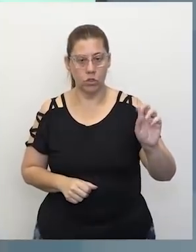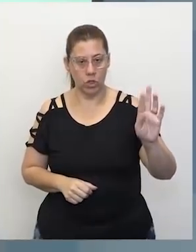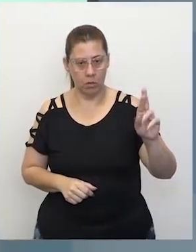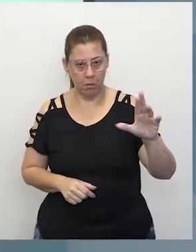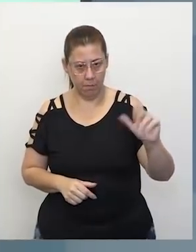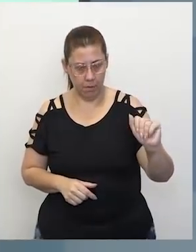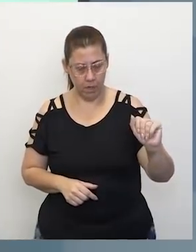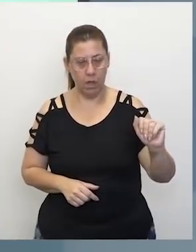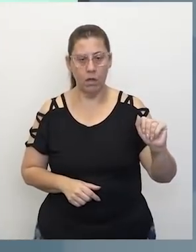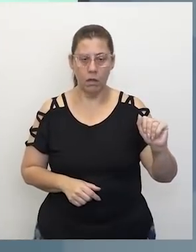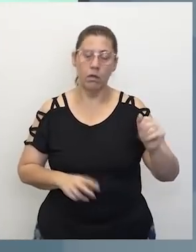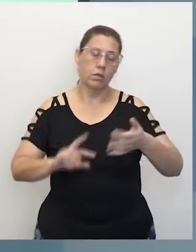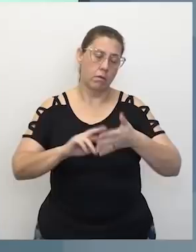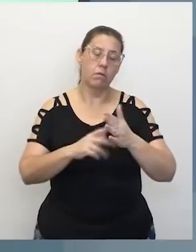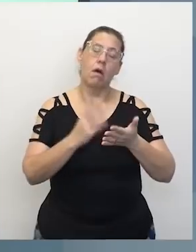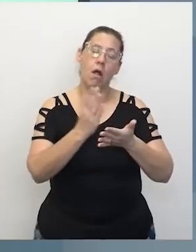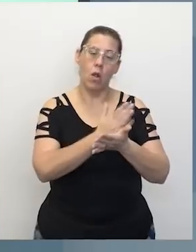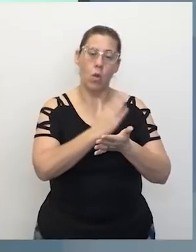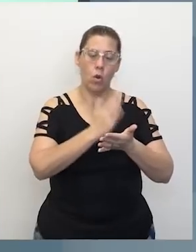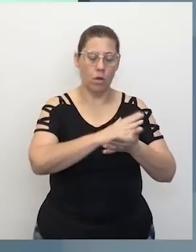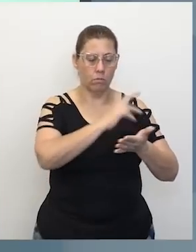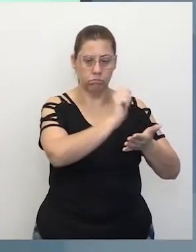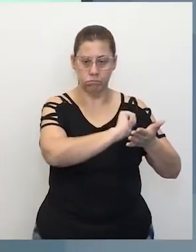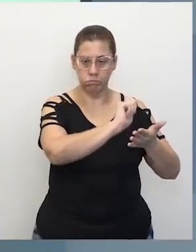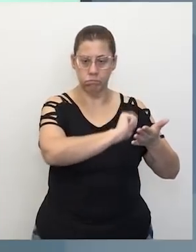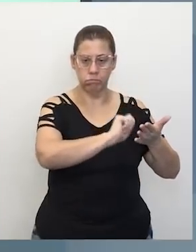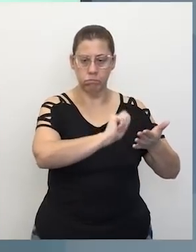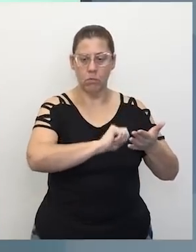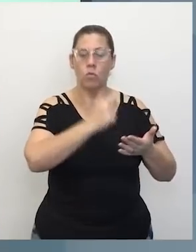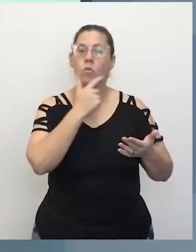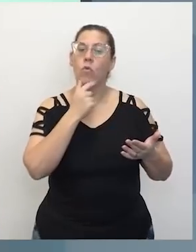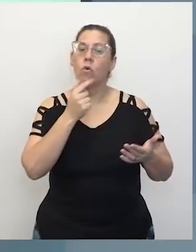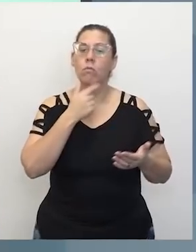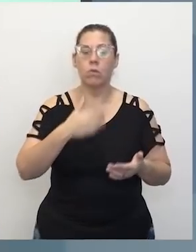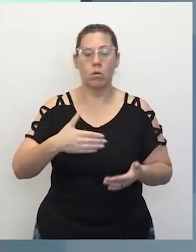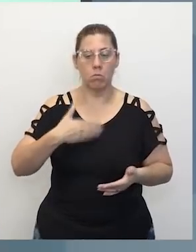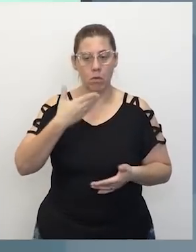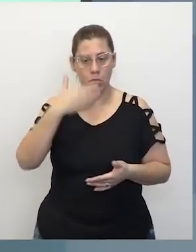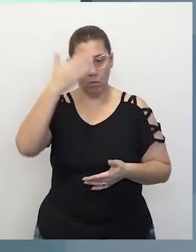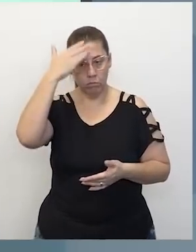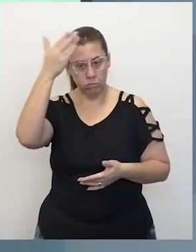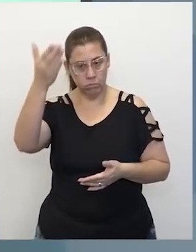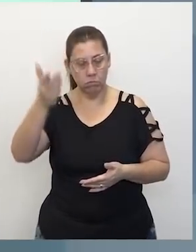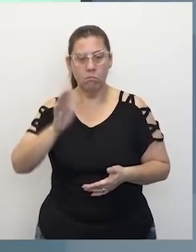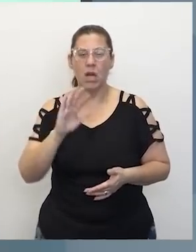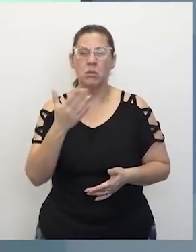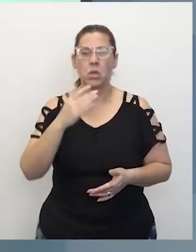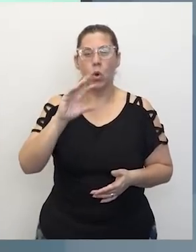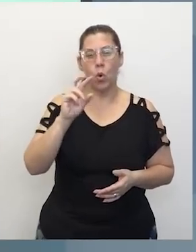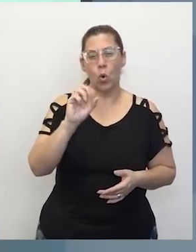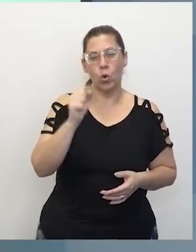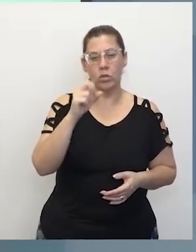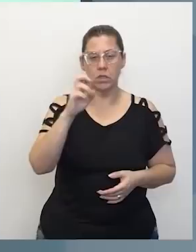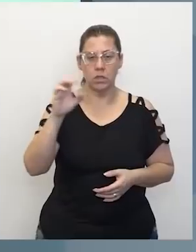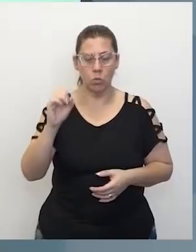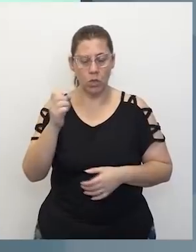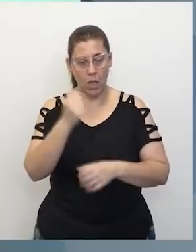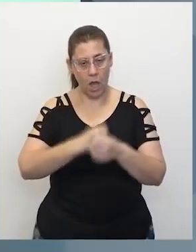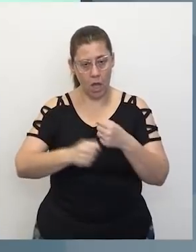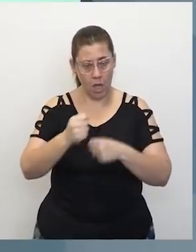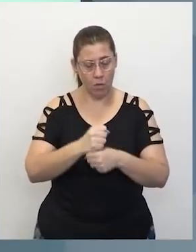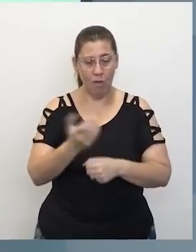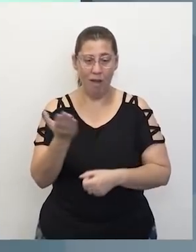álgebra vem desse livro escrito aí por um árabe, um Mohamed, mais ou menos 850 anos antes de